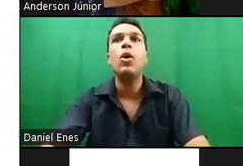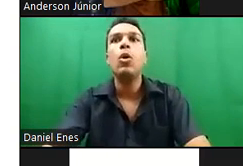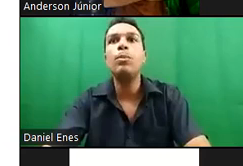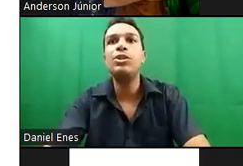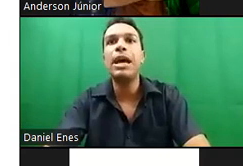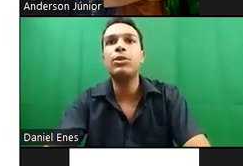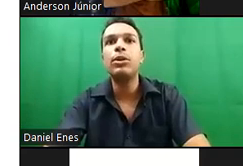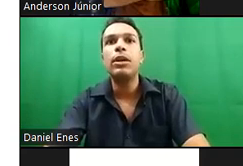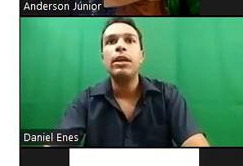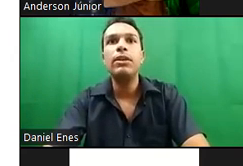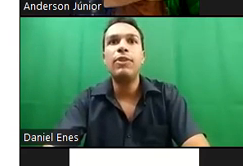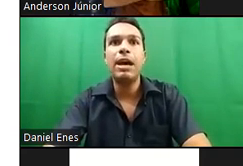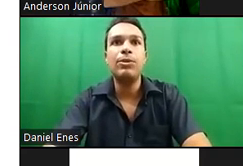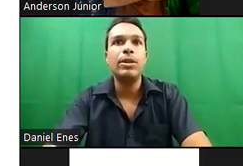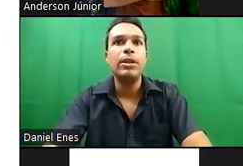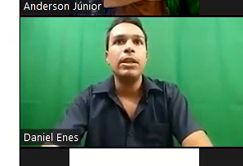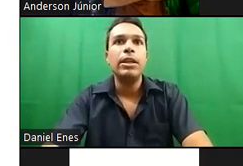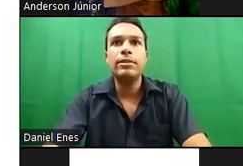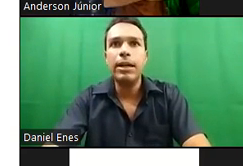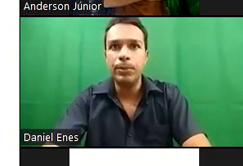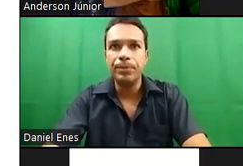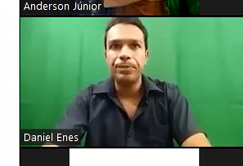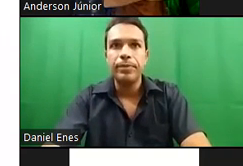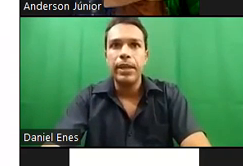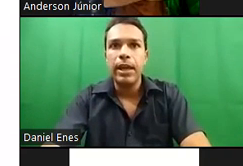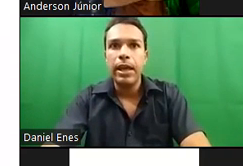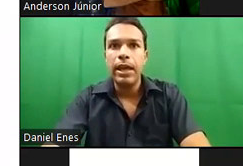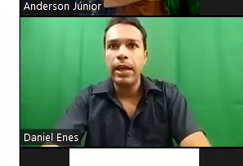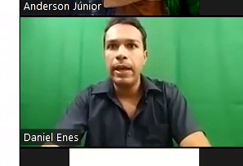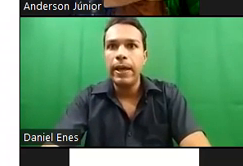sujeito, objeto e verbo. Então,